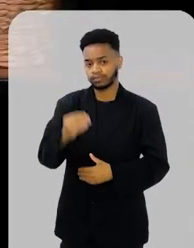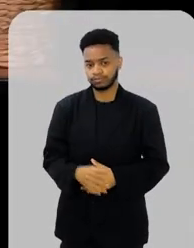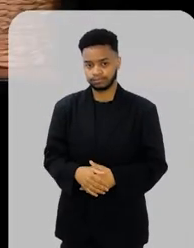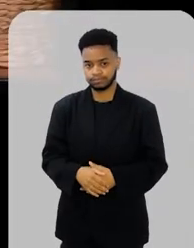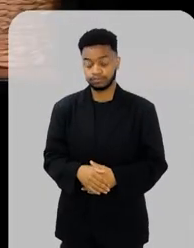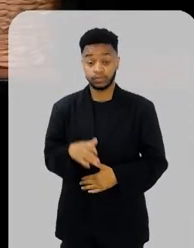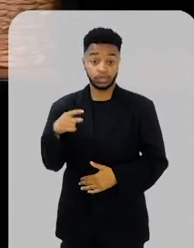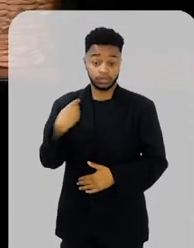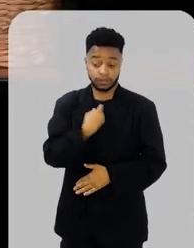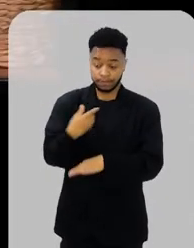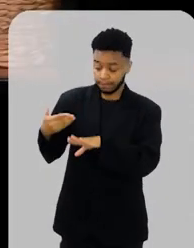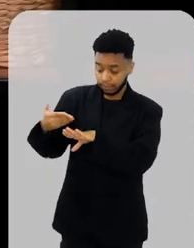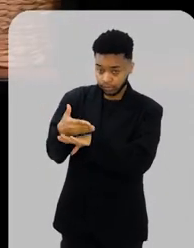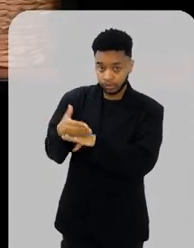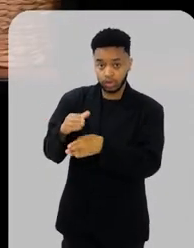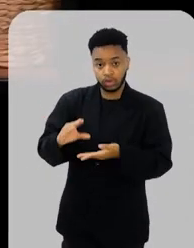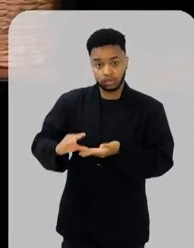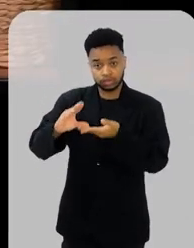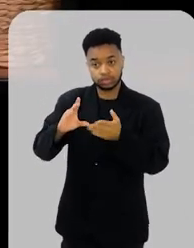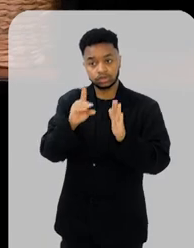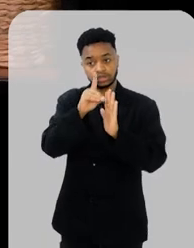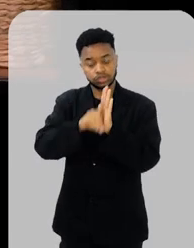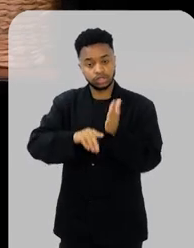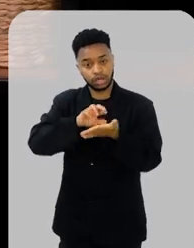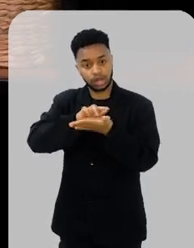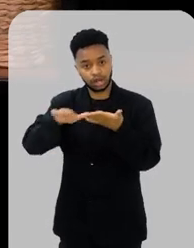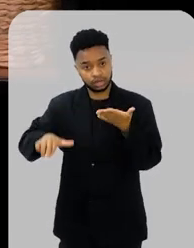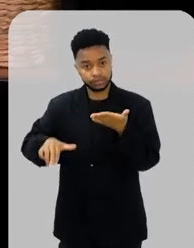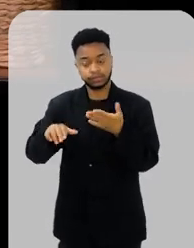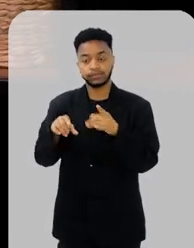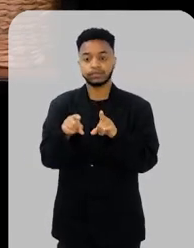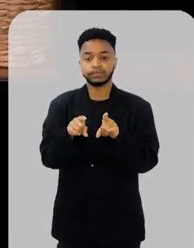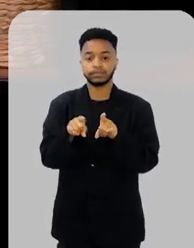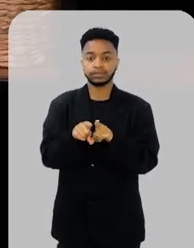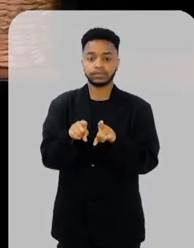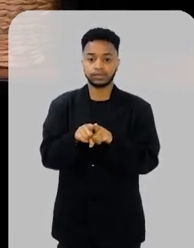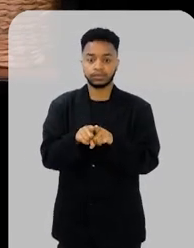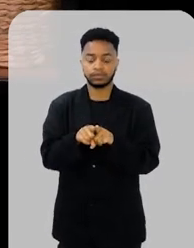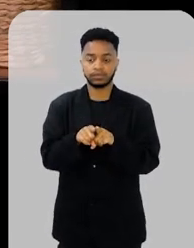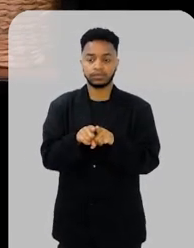a gente faz parte, né, de conselhos de direitos, comitês e